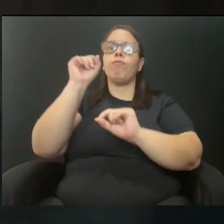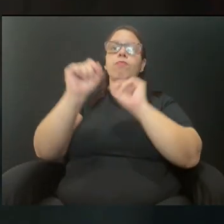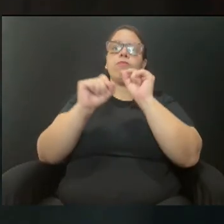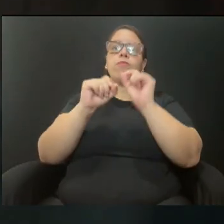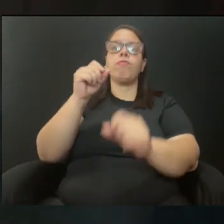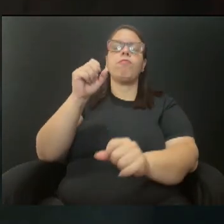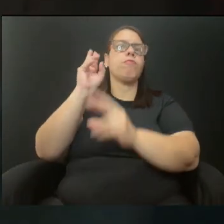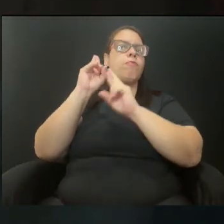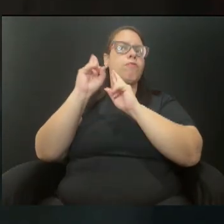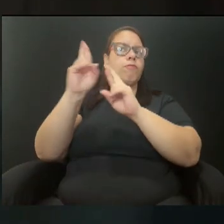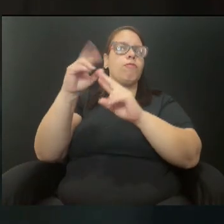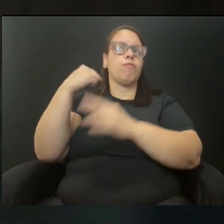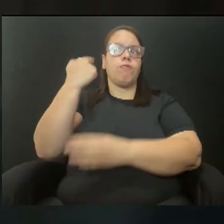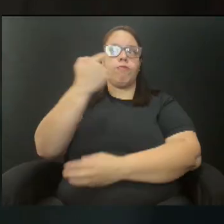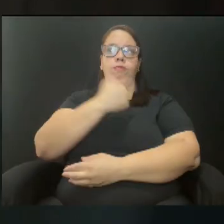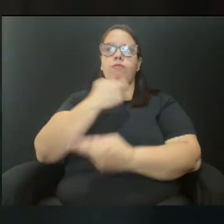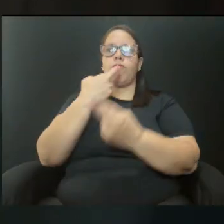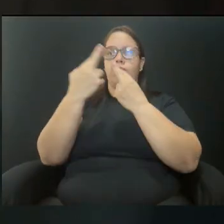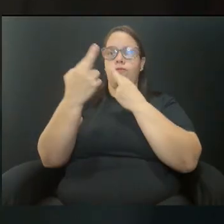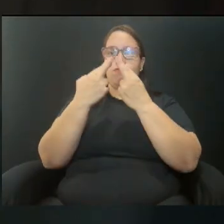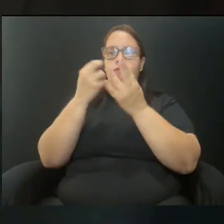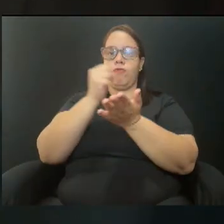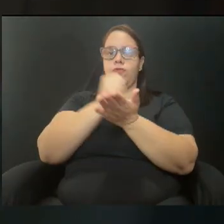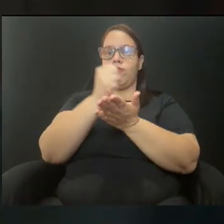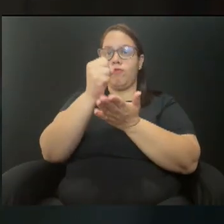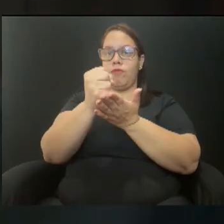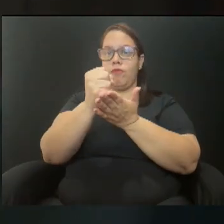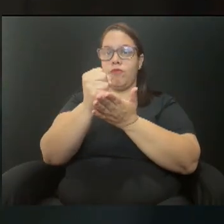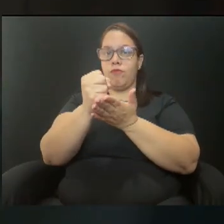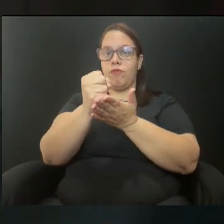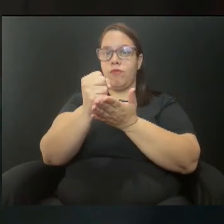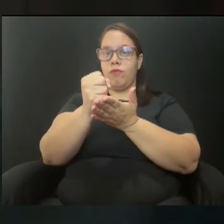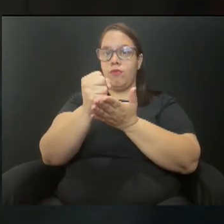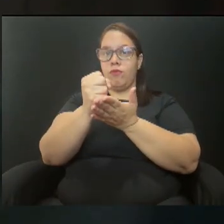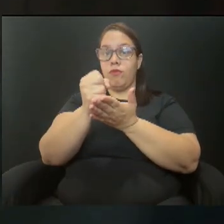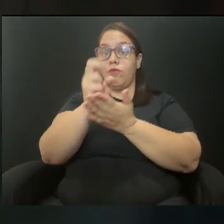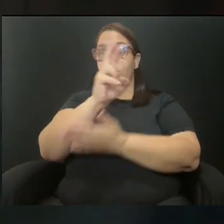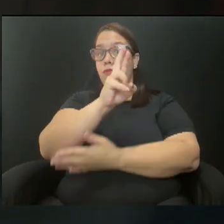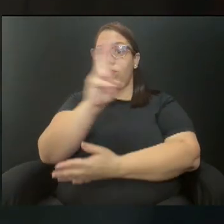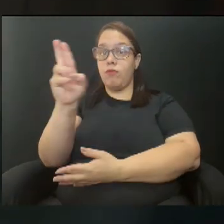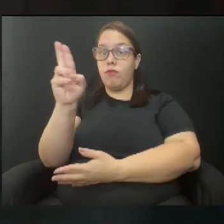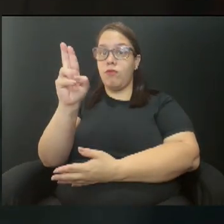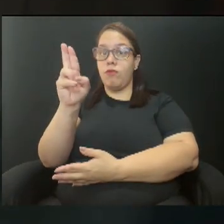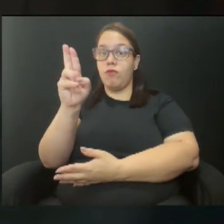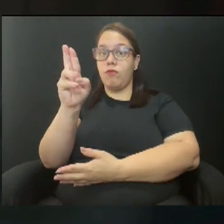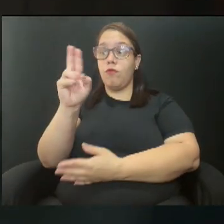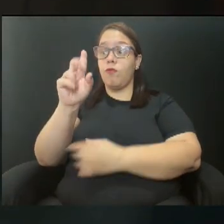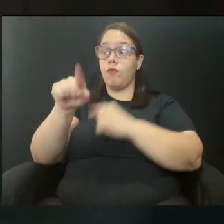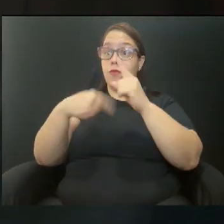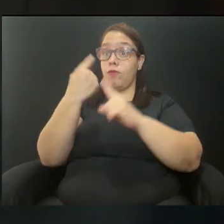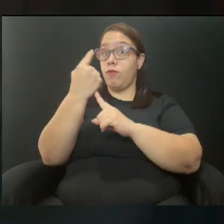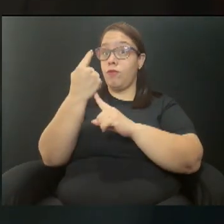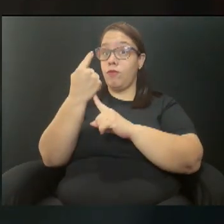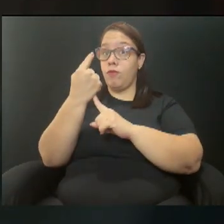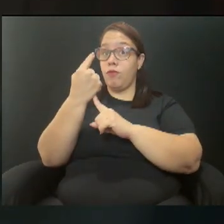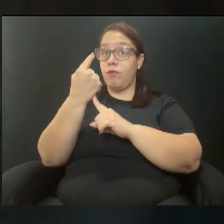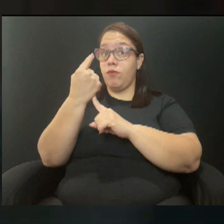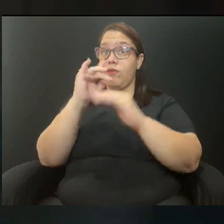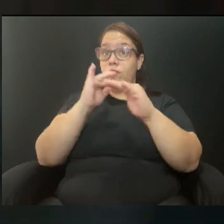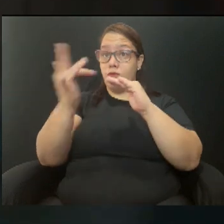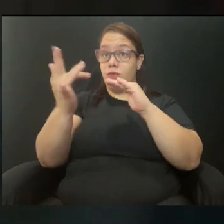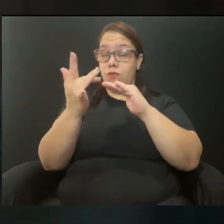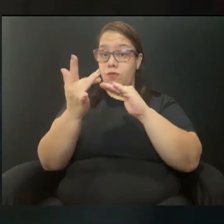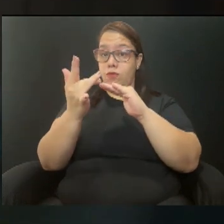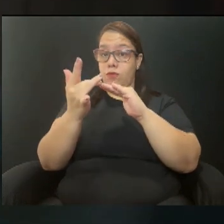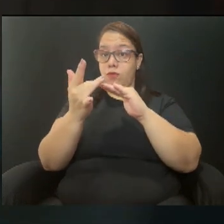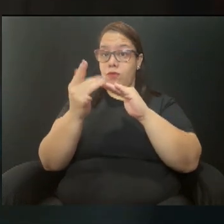nossas relações com o trabalho e como chama-se o verniz do sucesso das redes sociais impacta nas